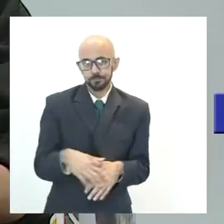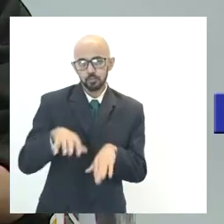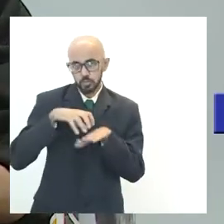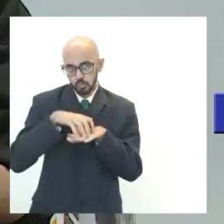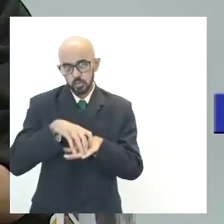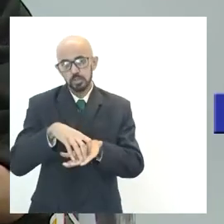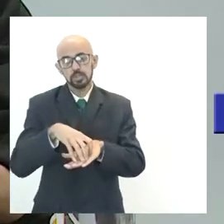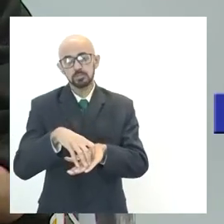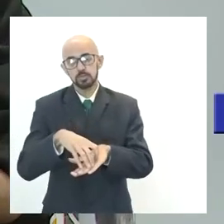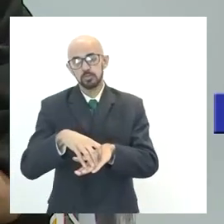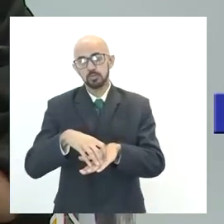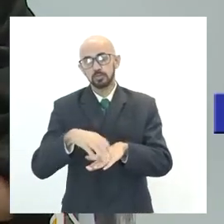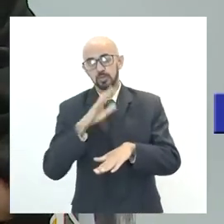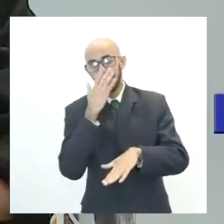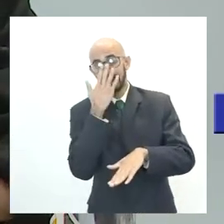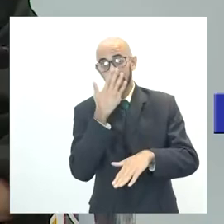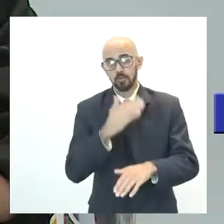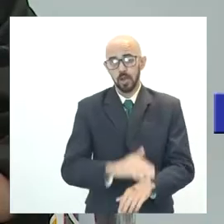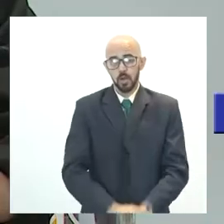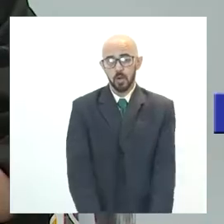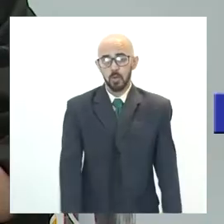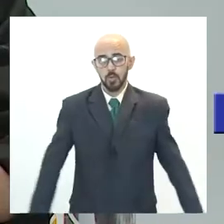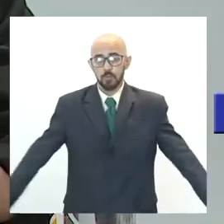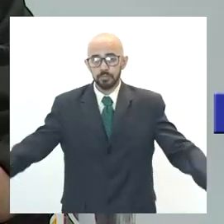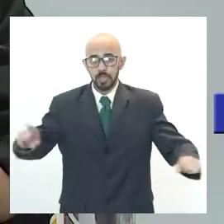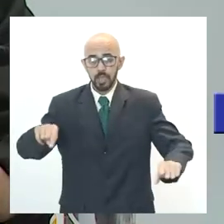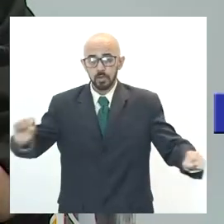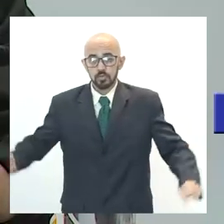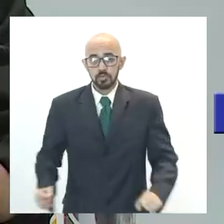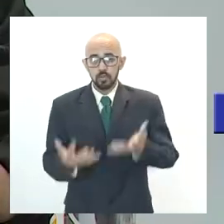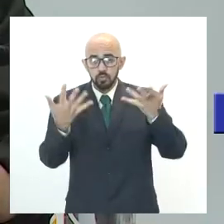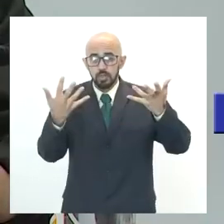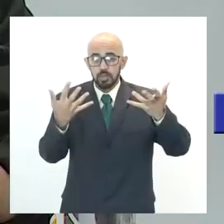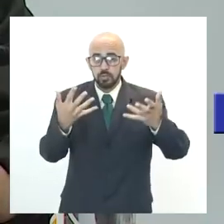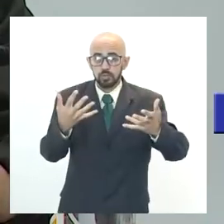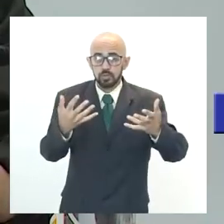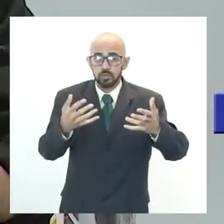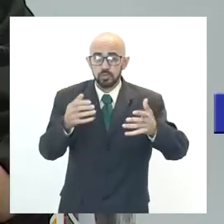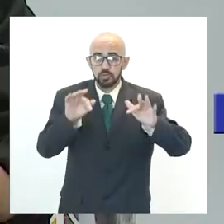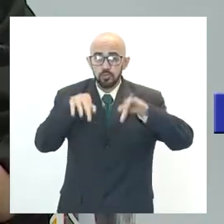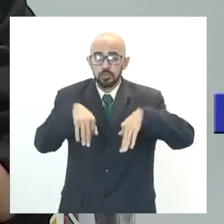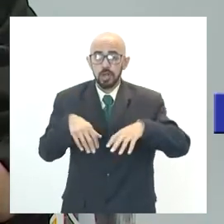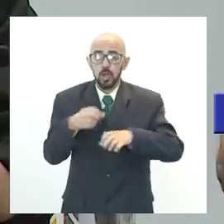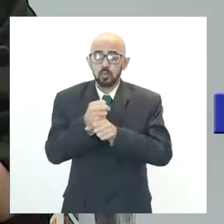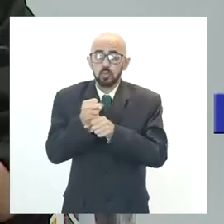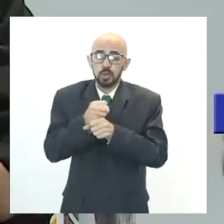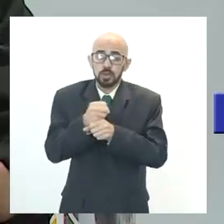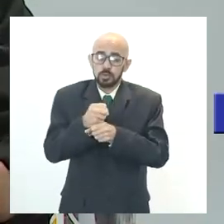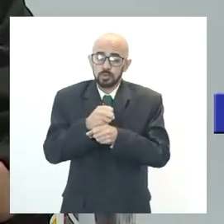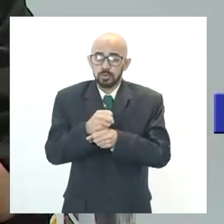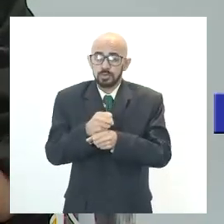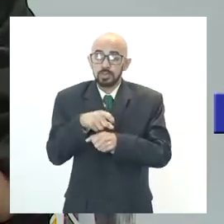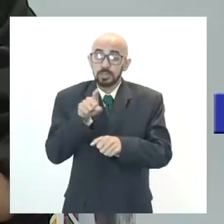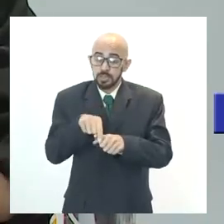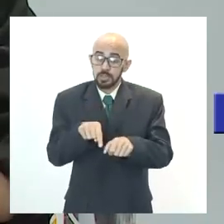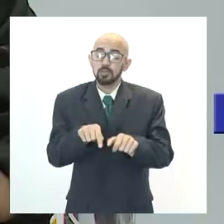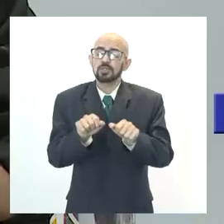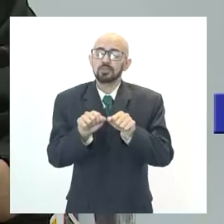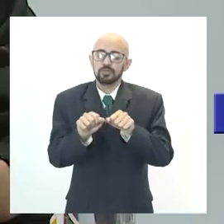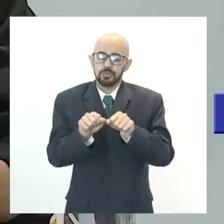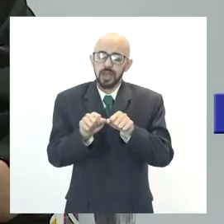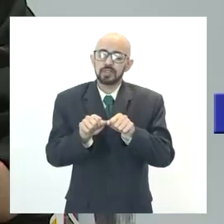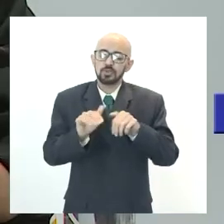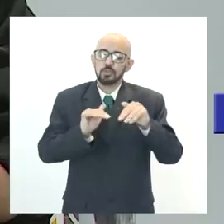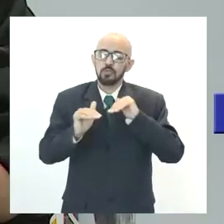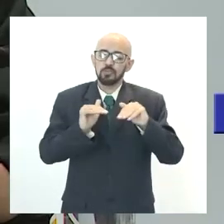é o carnaval são os seus eventos finais gerando são os grandes eventos culturais e isso faz movimentar o Rio de